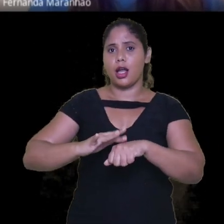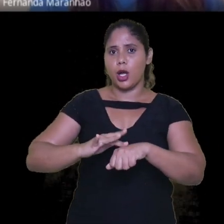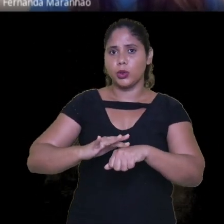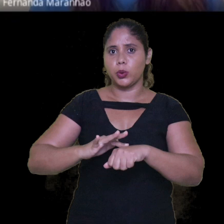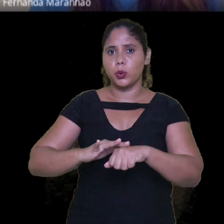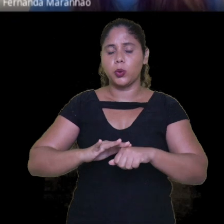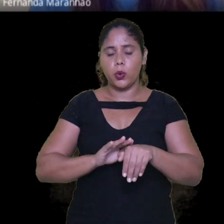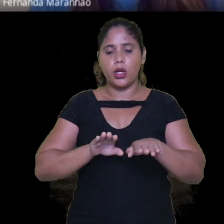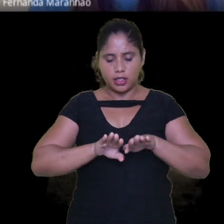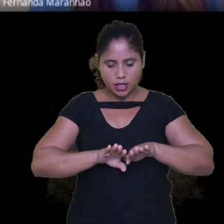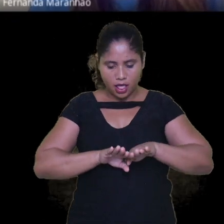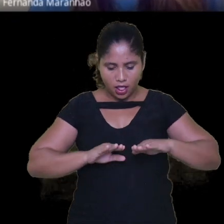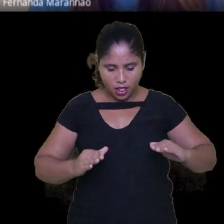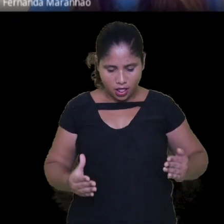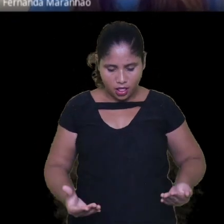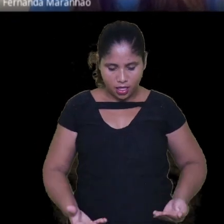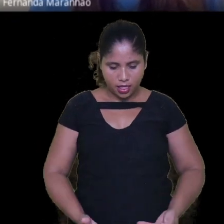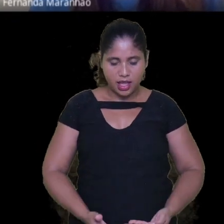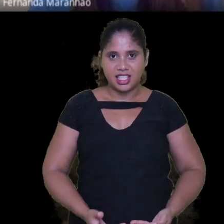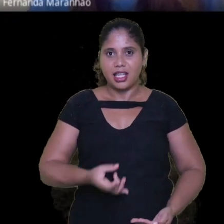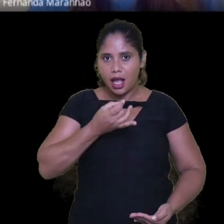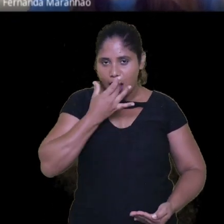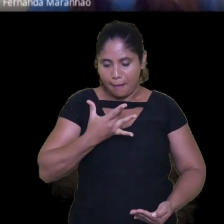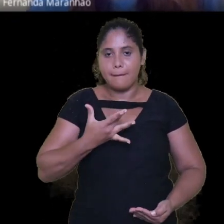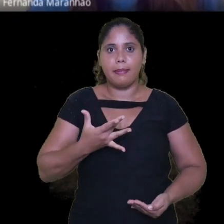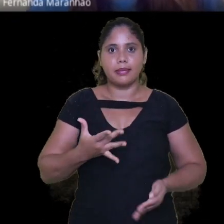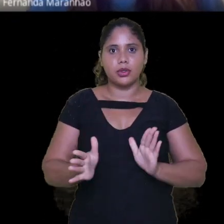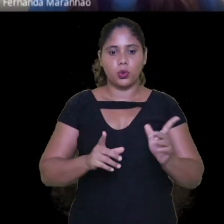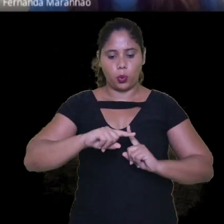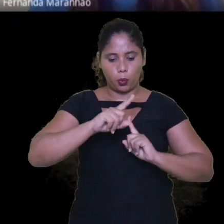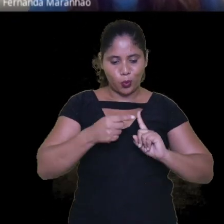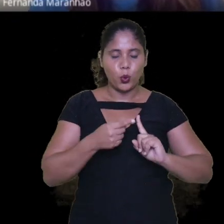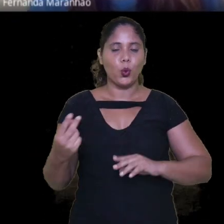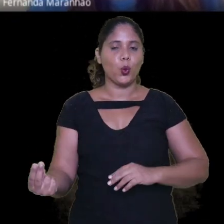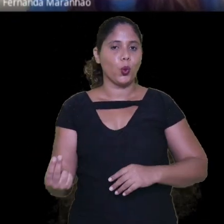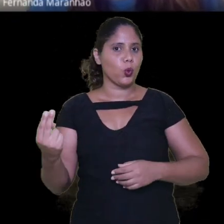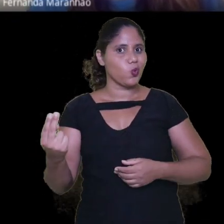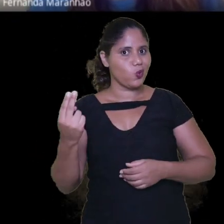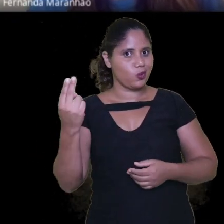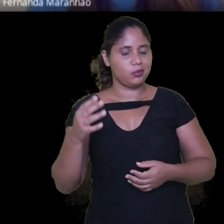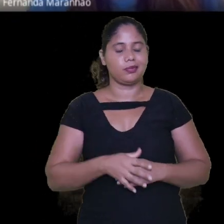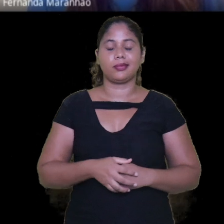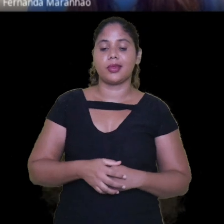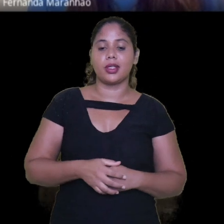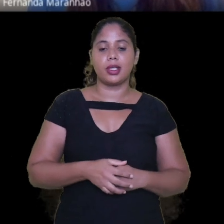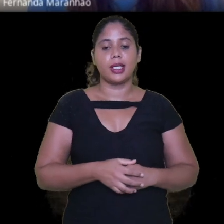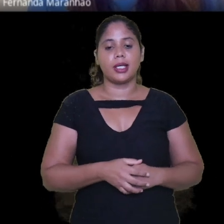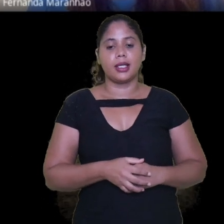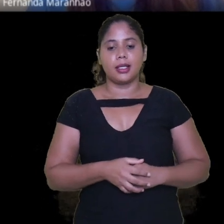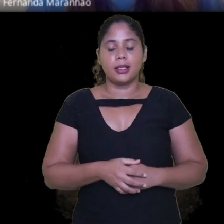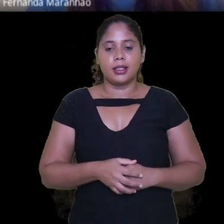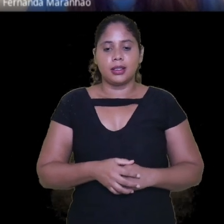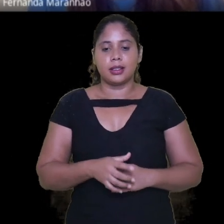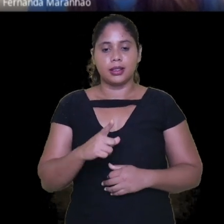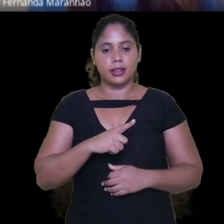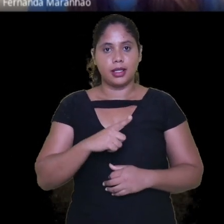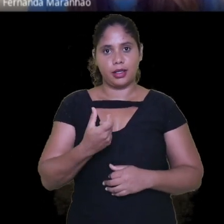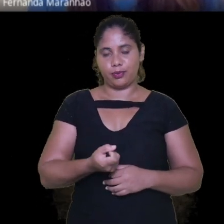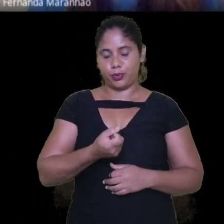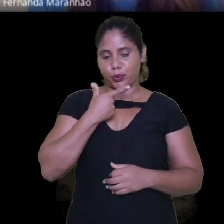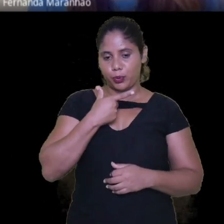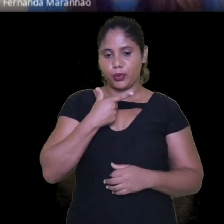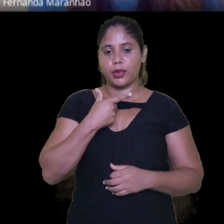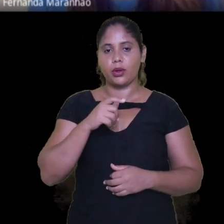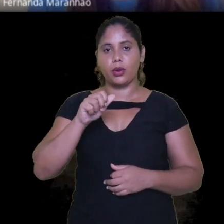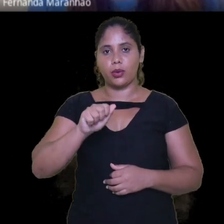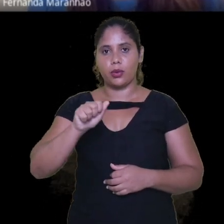sua apresentação não tem sucos. Tem um exemplo de um comprimido sucado à direita e o exemplo do comprimido sem